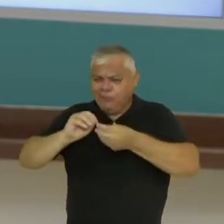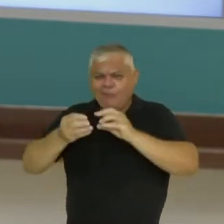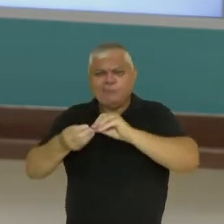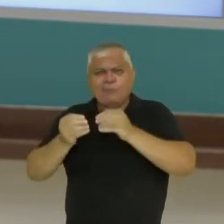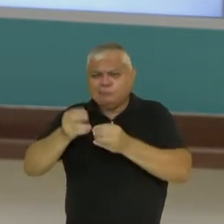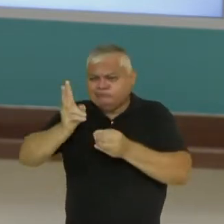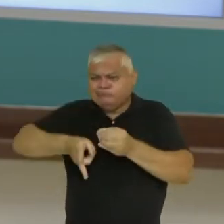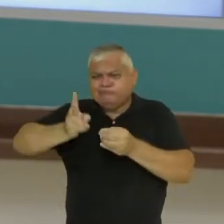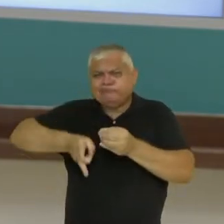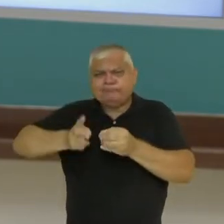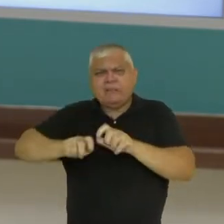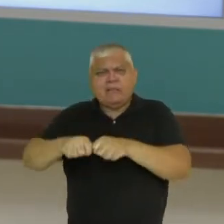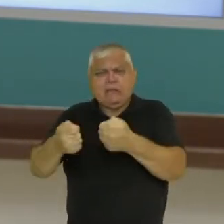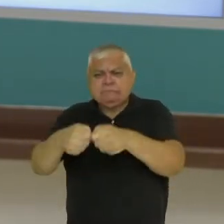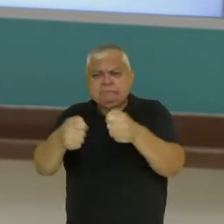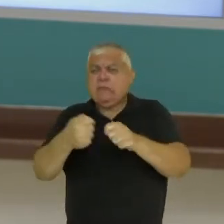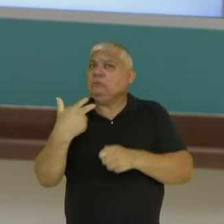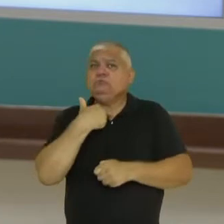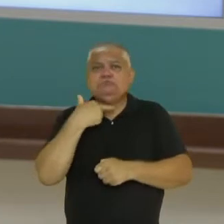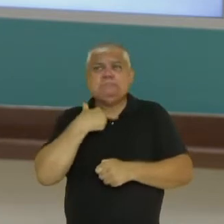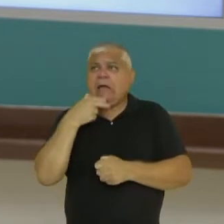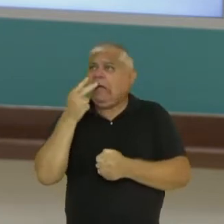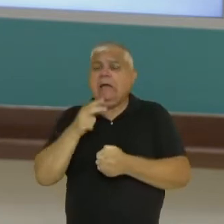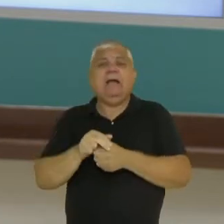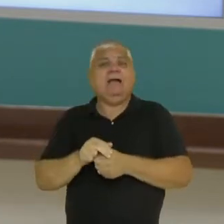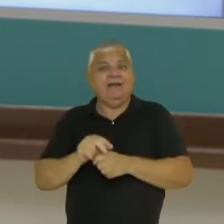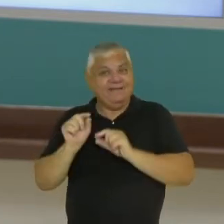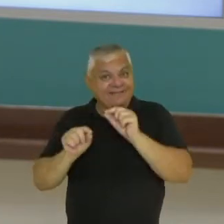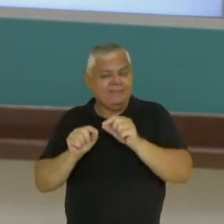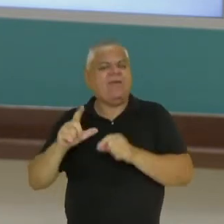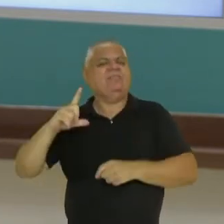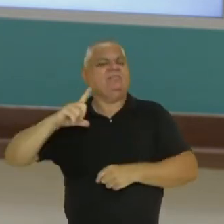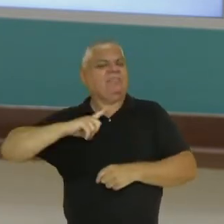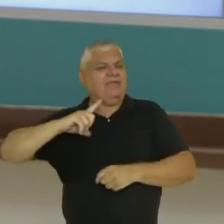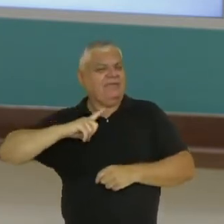que o átomo tem sim divisões e subpartículas.